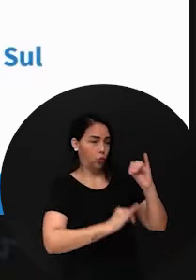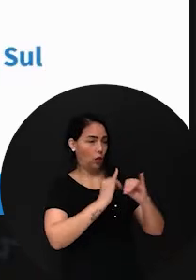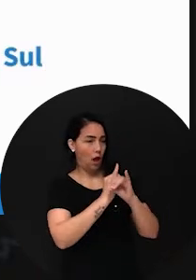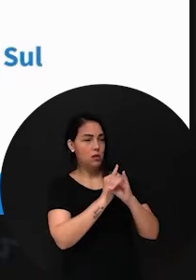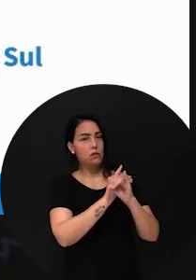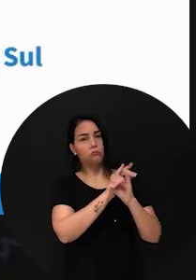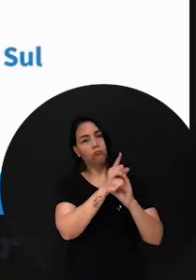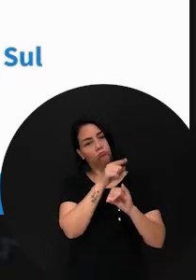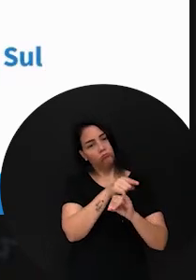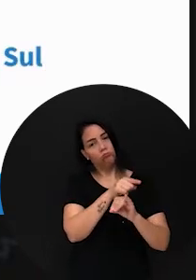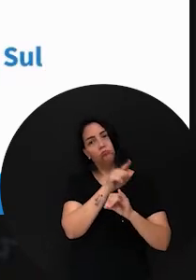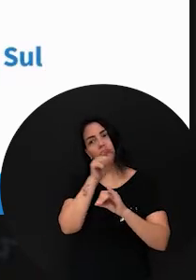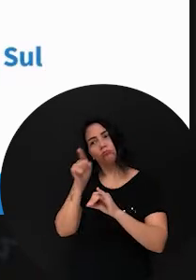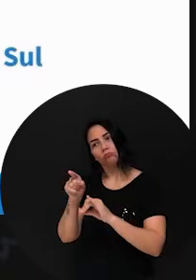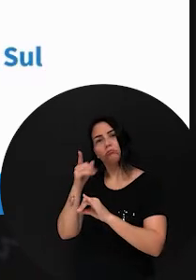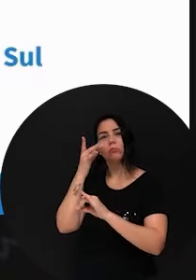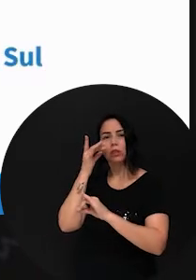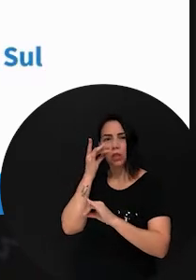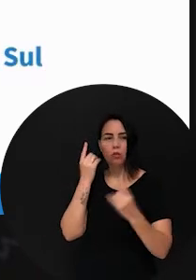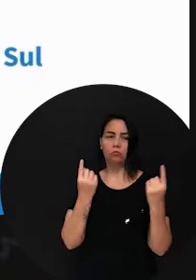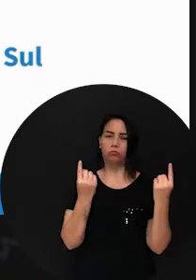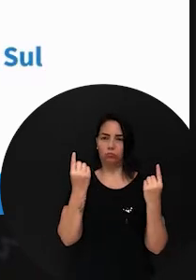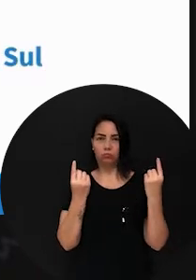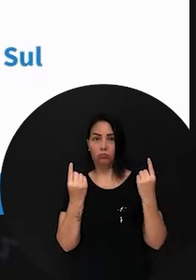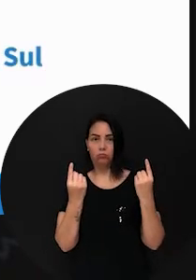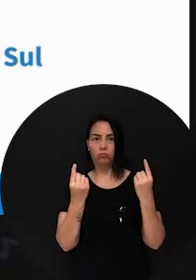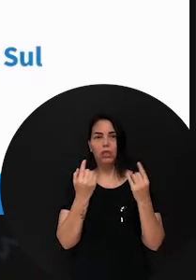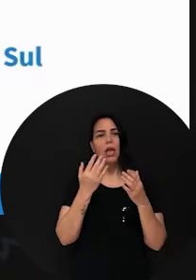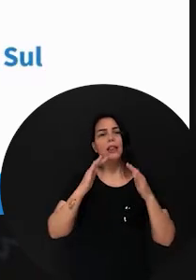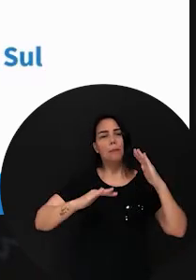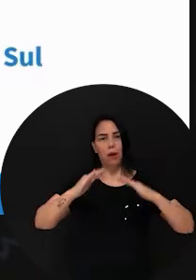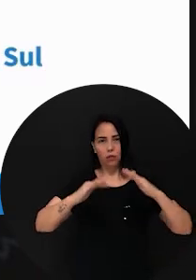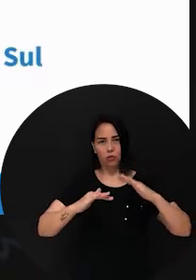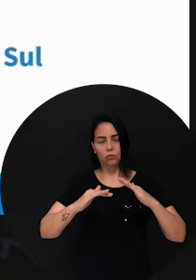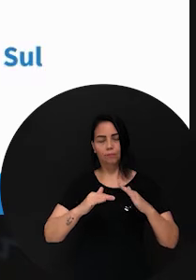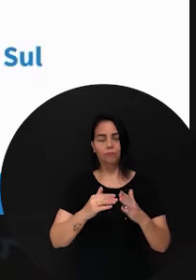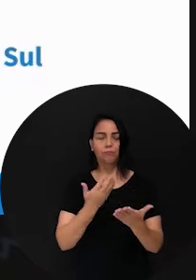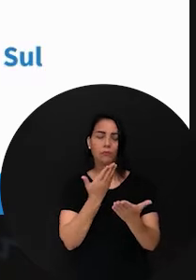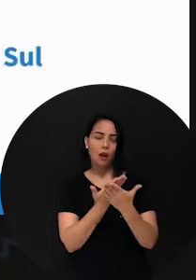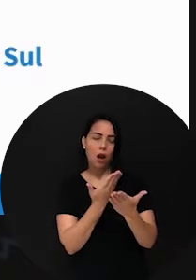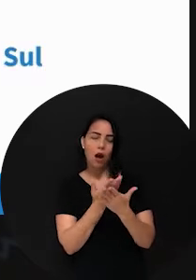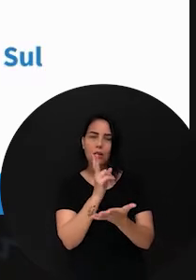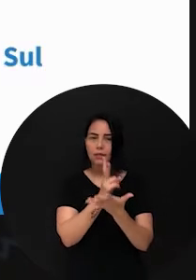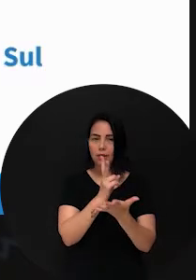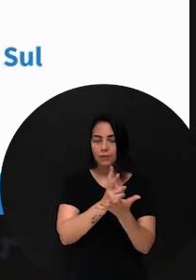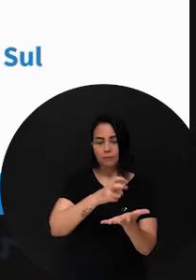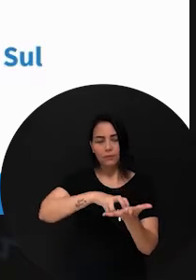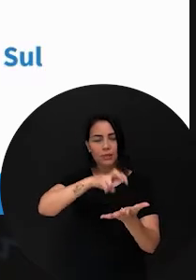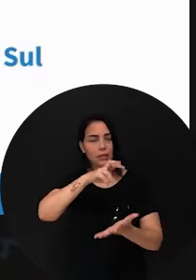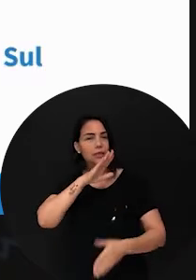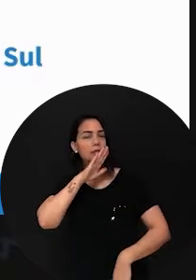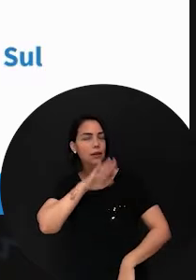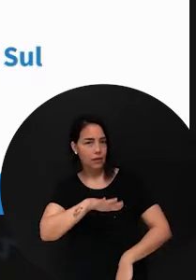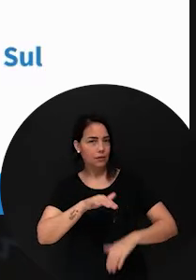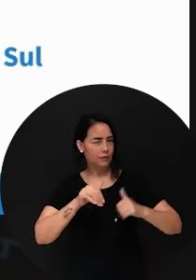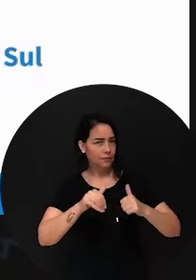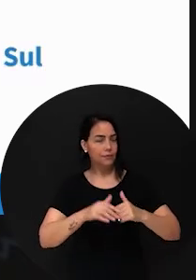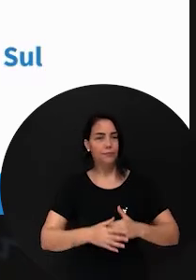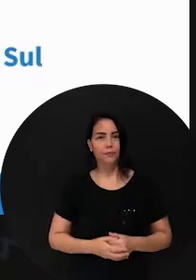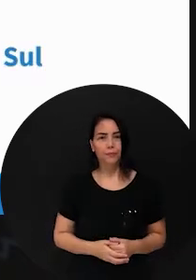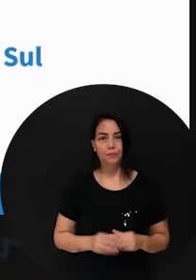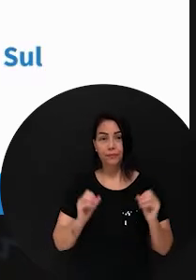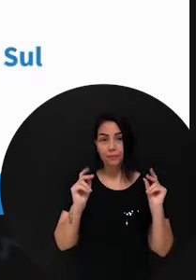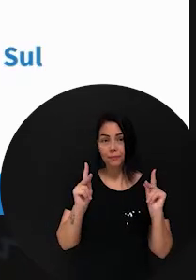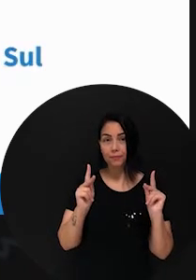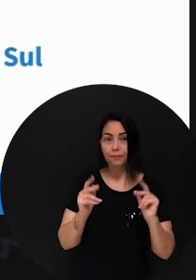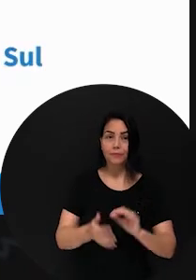aqui na sede da SCAR. E as aulas são sempre no período matutino e vespertino.